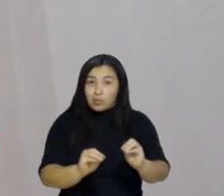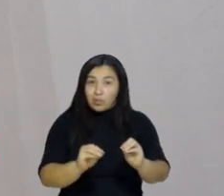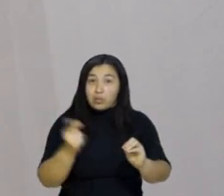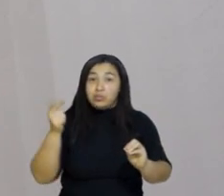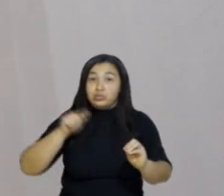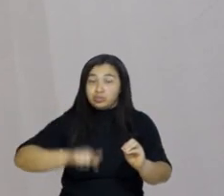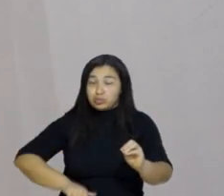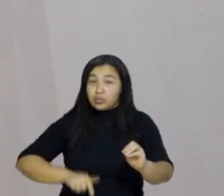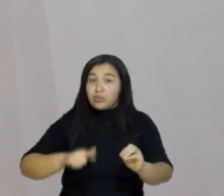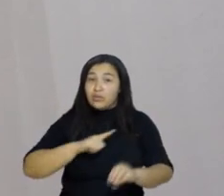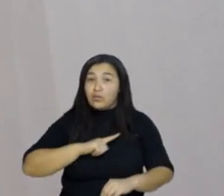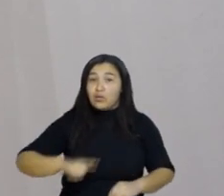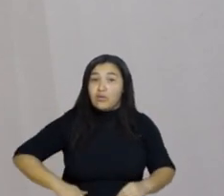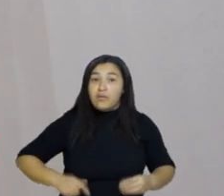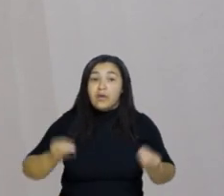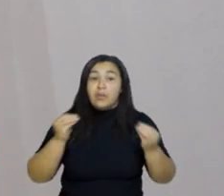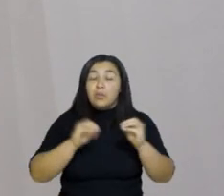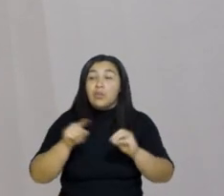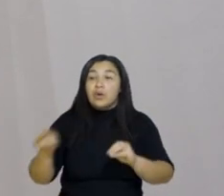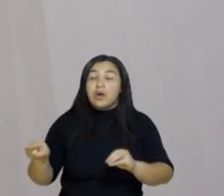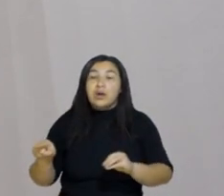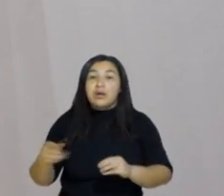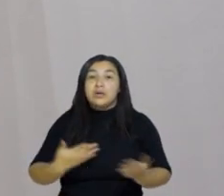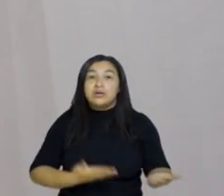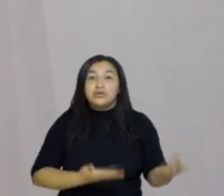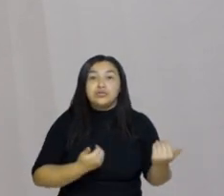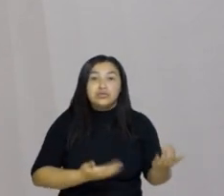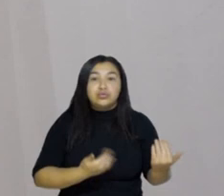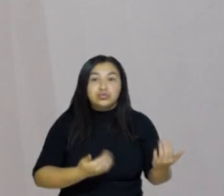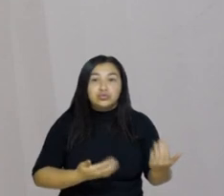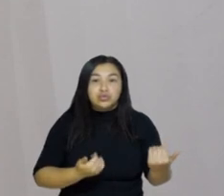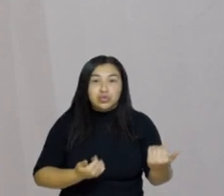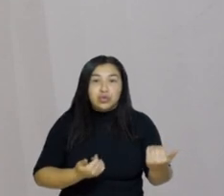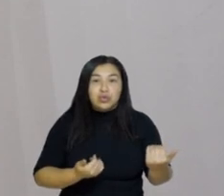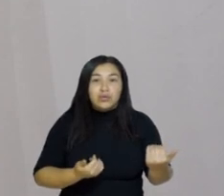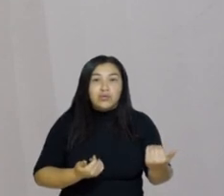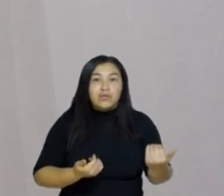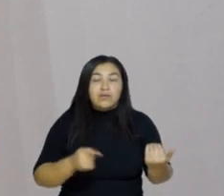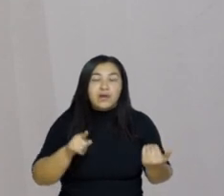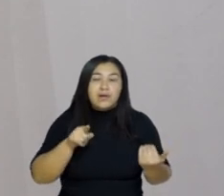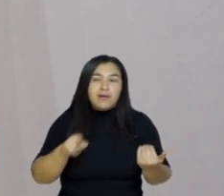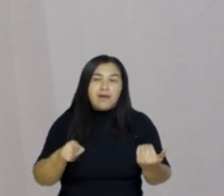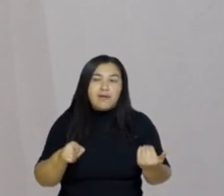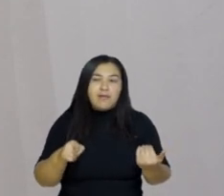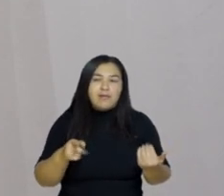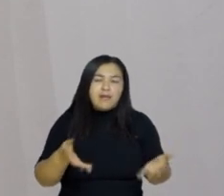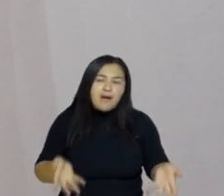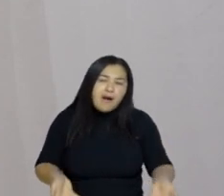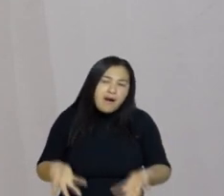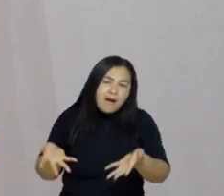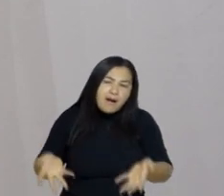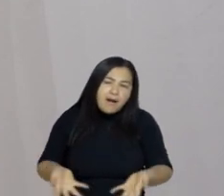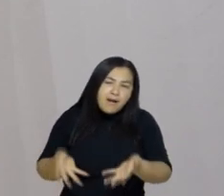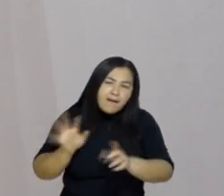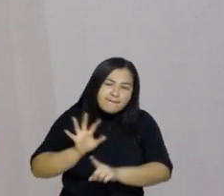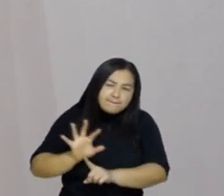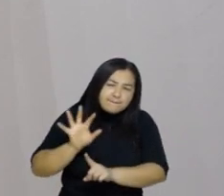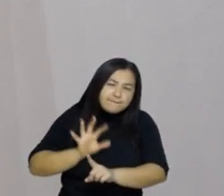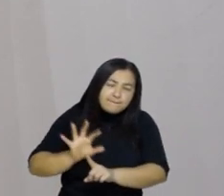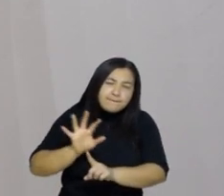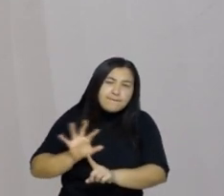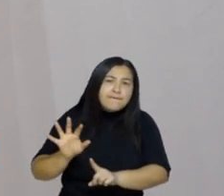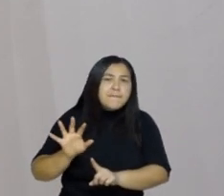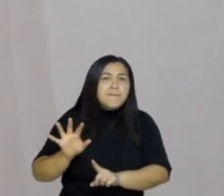coisa. Bota o adolescente, bota a criança, induz a coisa que não é dos valores que a gente